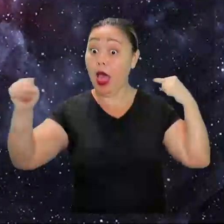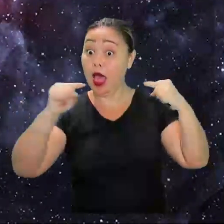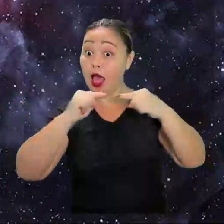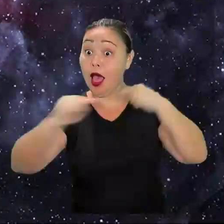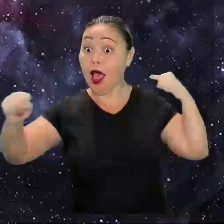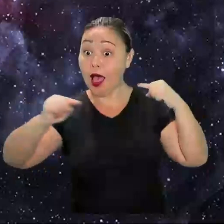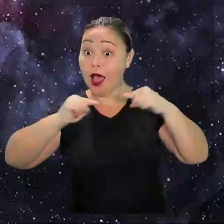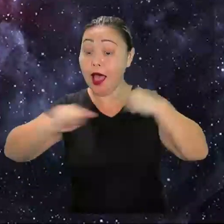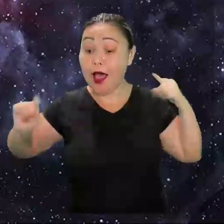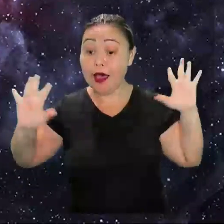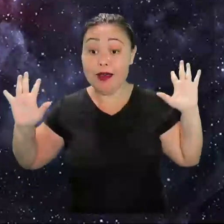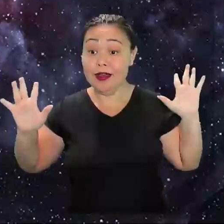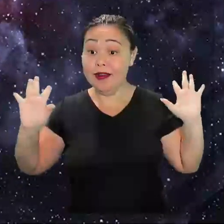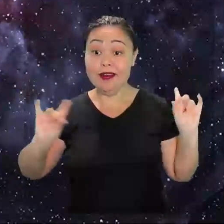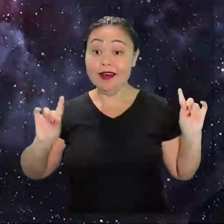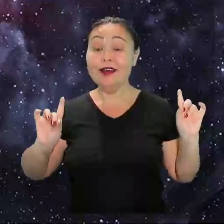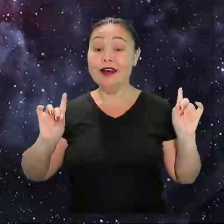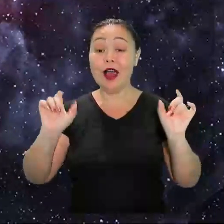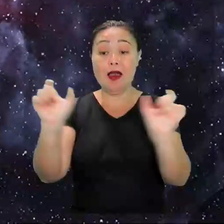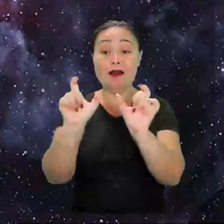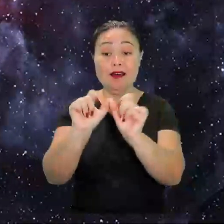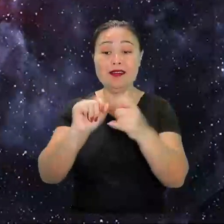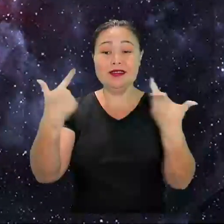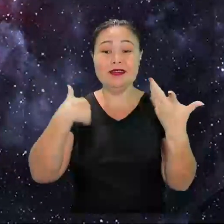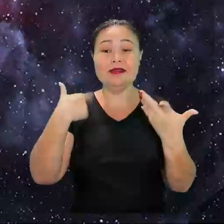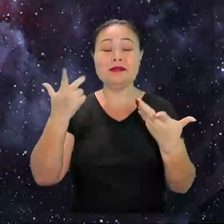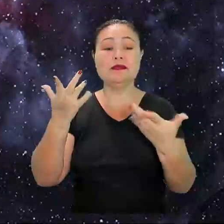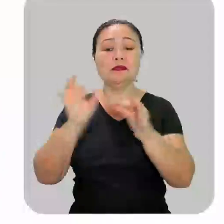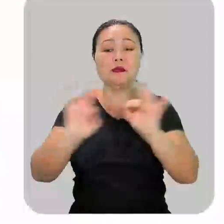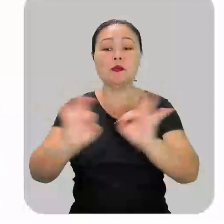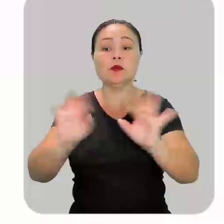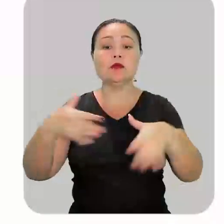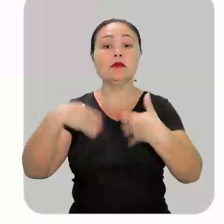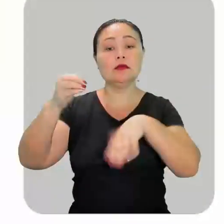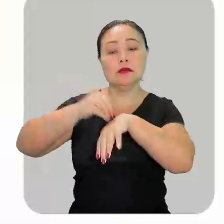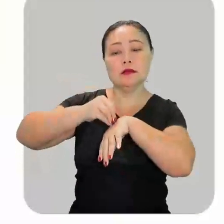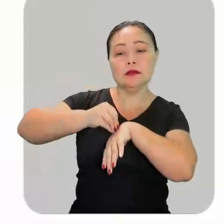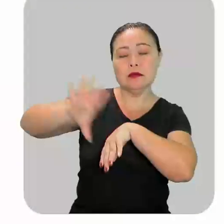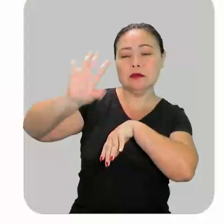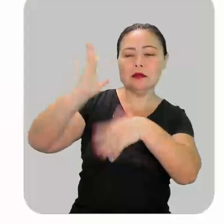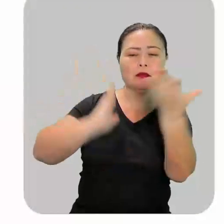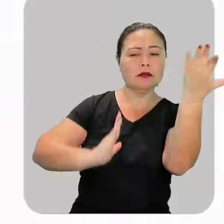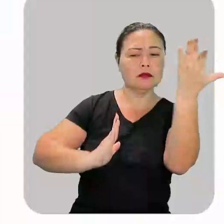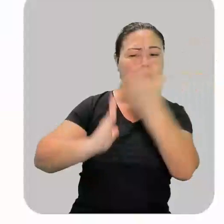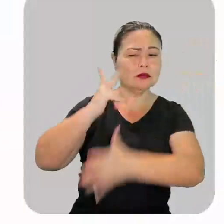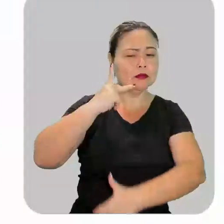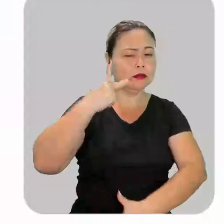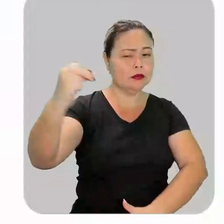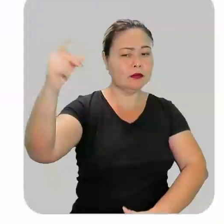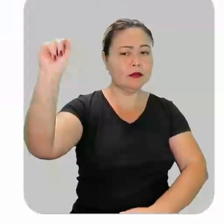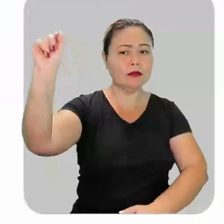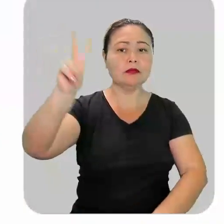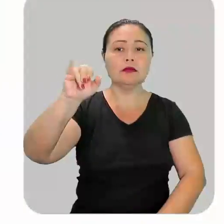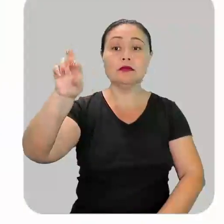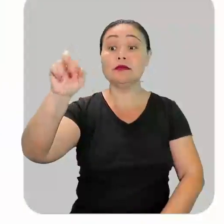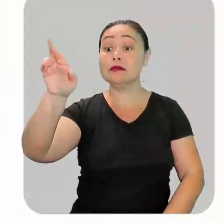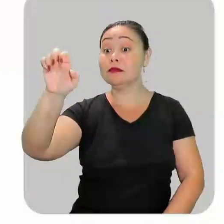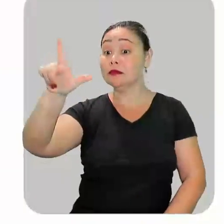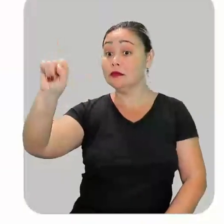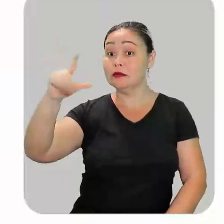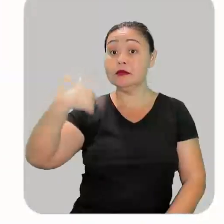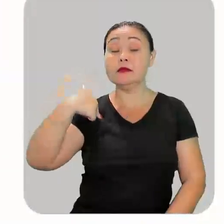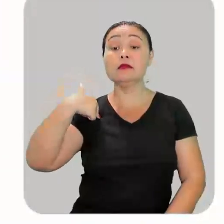tinha coerência. Uma com a outra, né? Pois é. Beleza. Olha lá, uma dica de quem já se deu bem. Vamos ver. Vitor